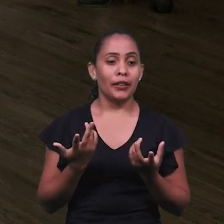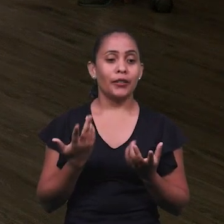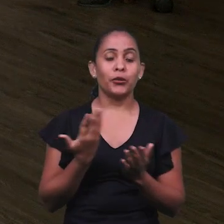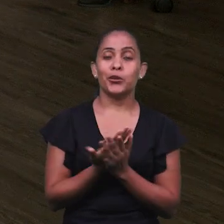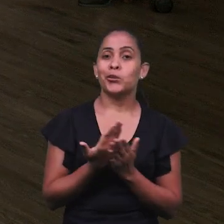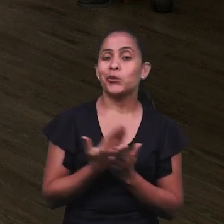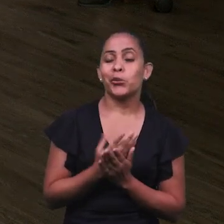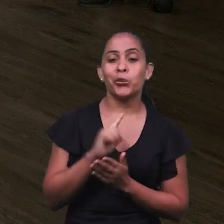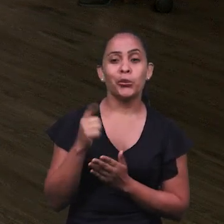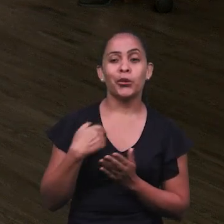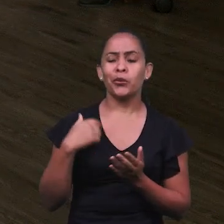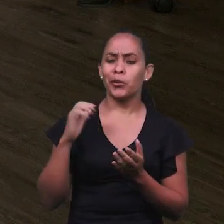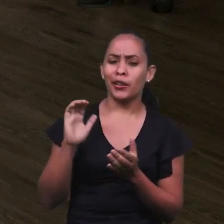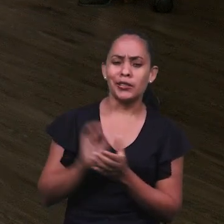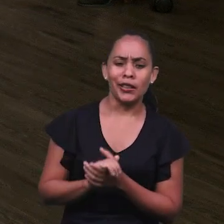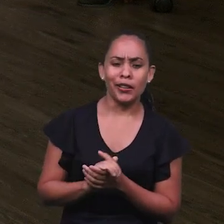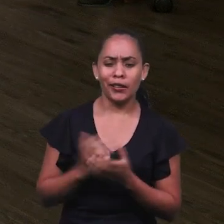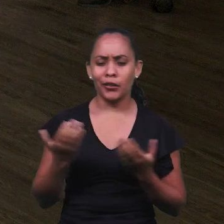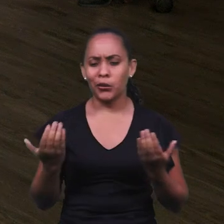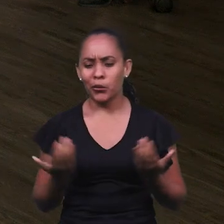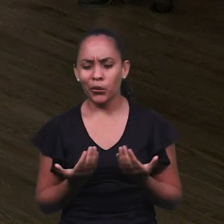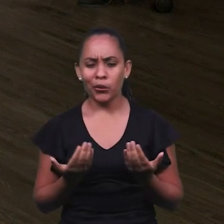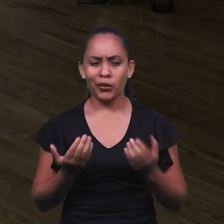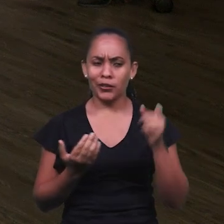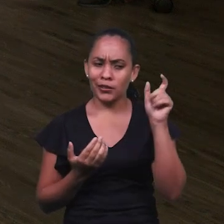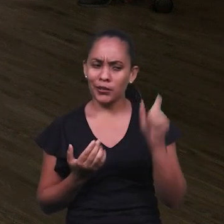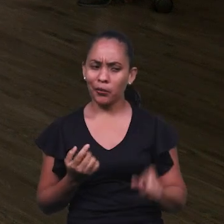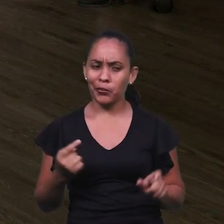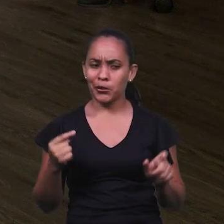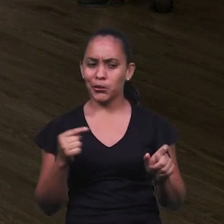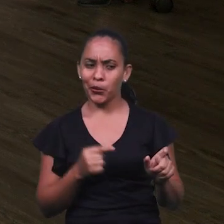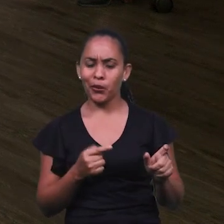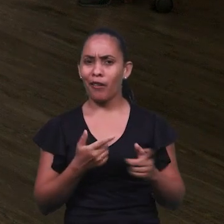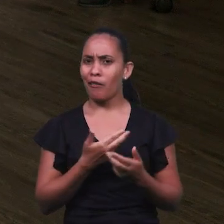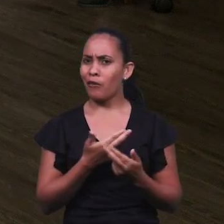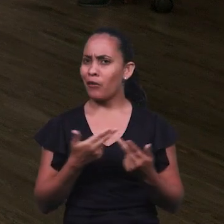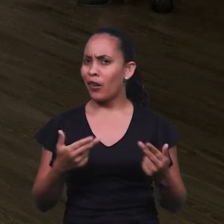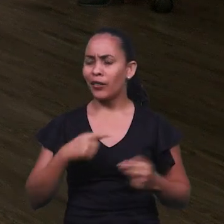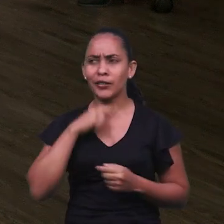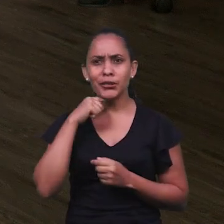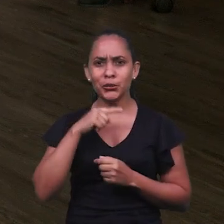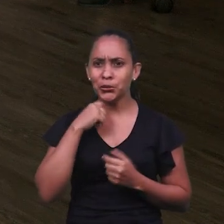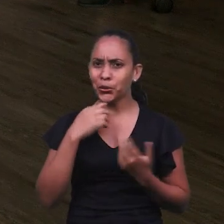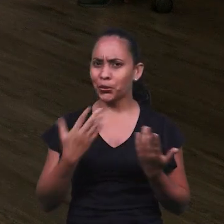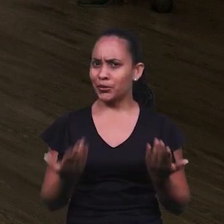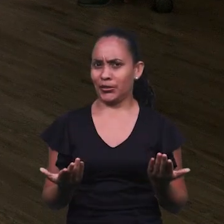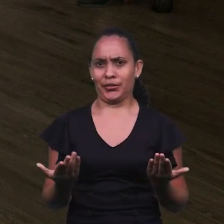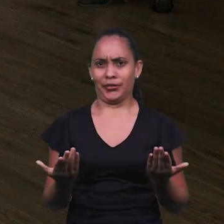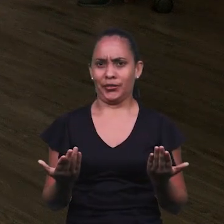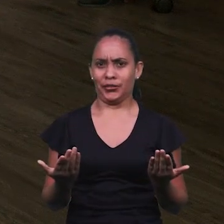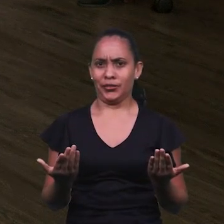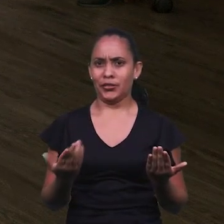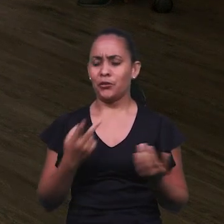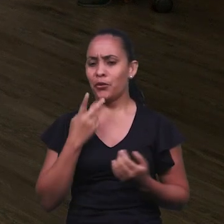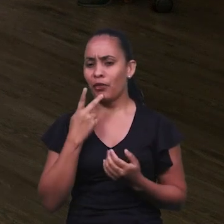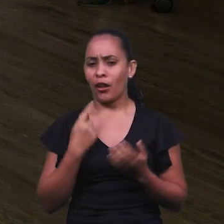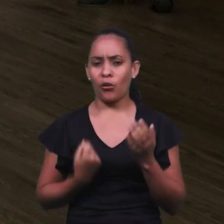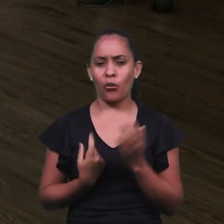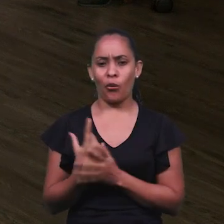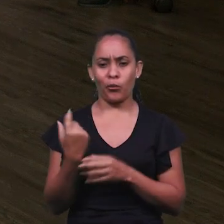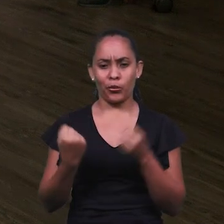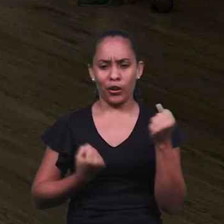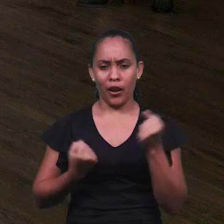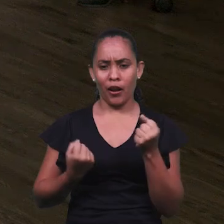especialização, eu vou me casar agora, essa pessoa, Senhor, uma série de dúvidas, né? Vou investir,